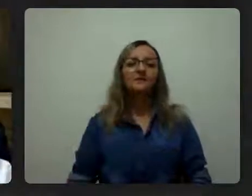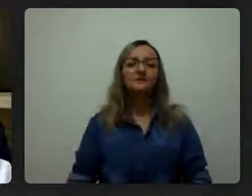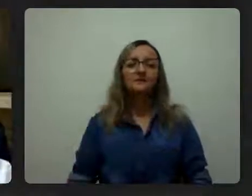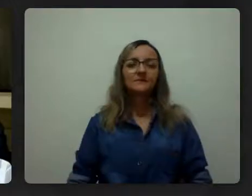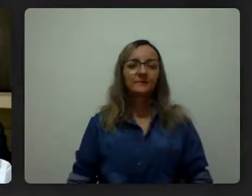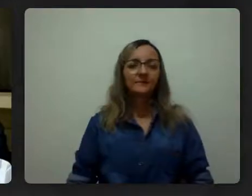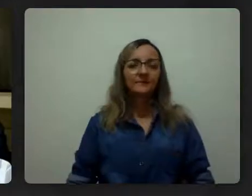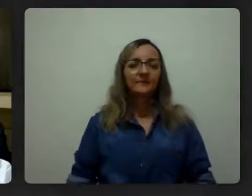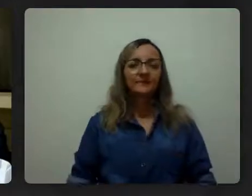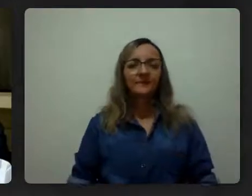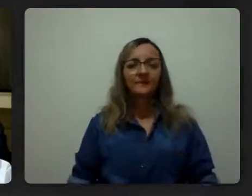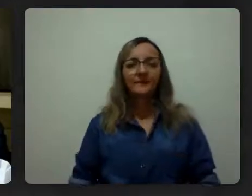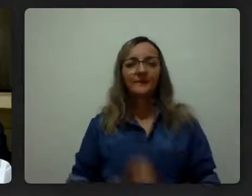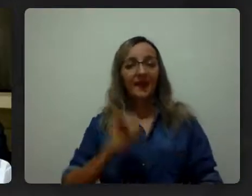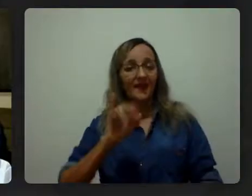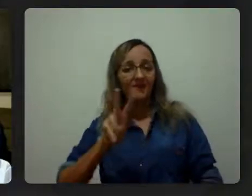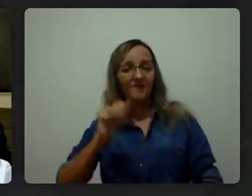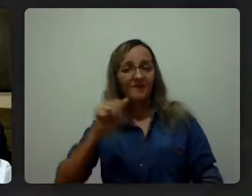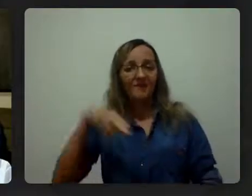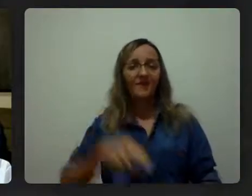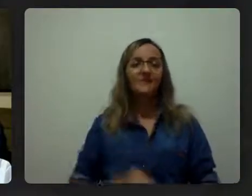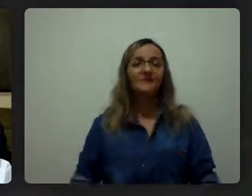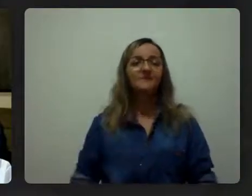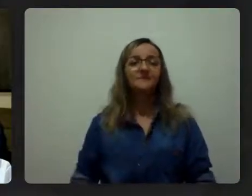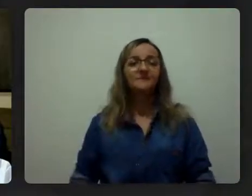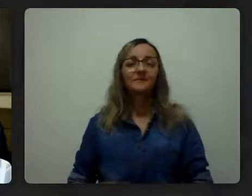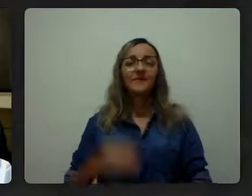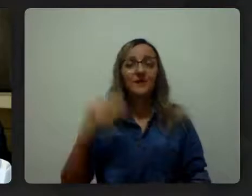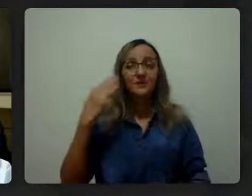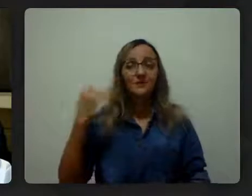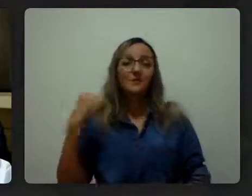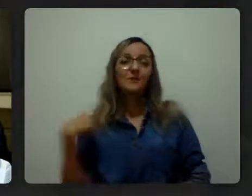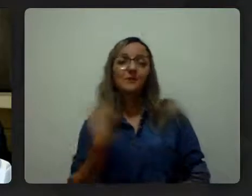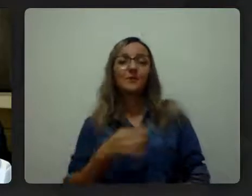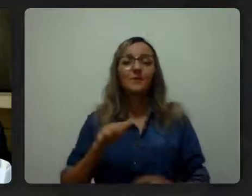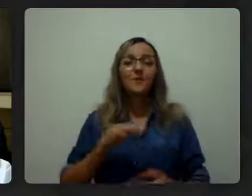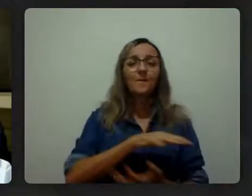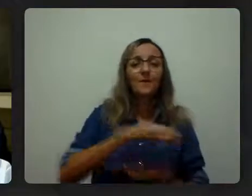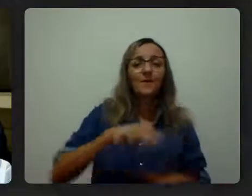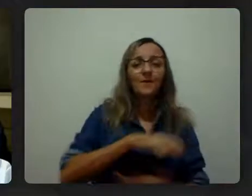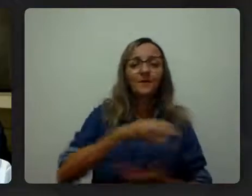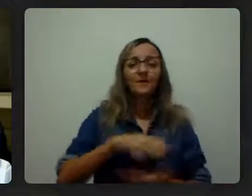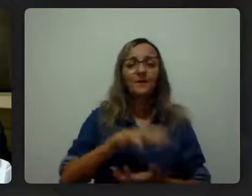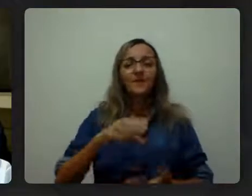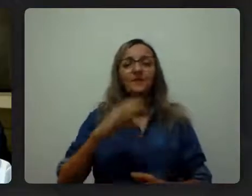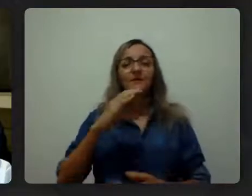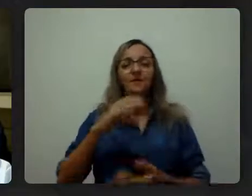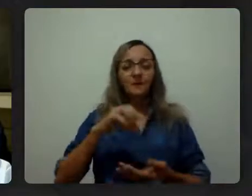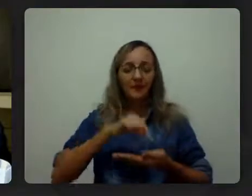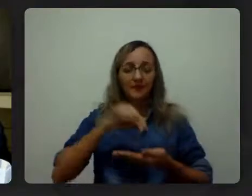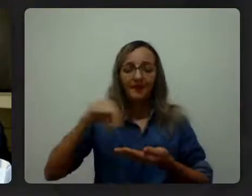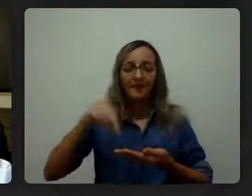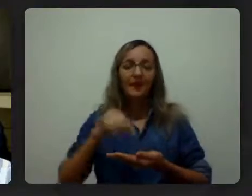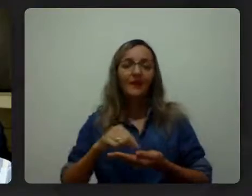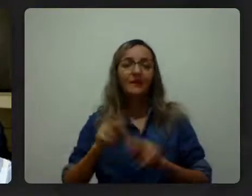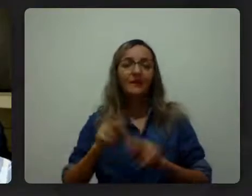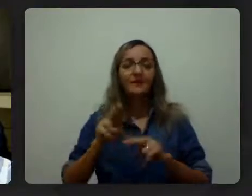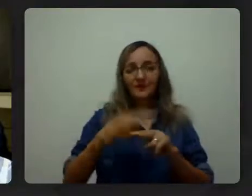@. Manda pode aí. Entrar, não? Manda também o Territórios do Brasil no Instagram. Territórios do Brasil também. Tem